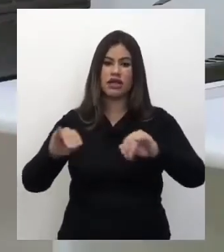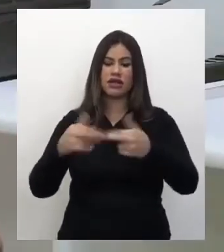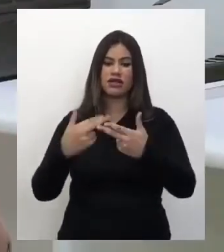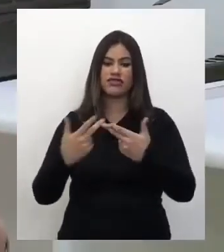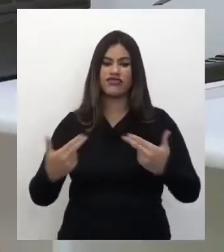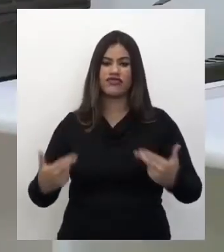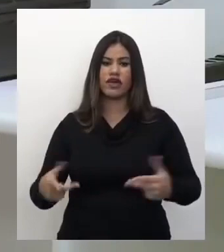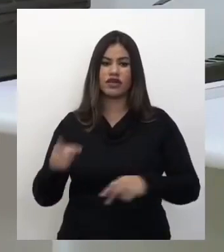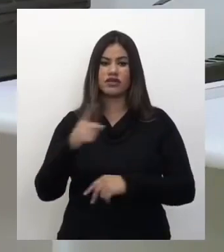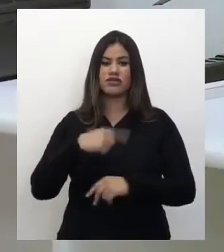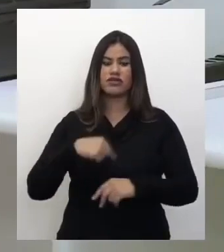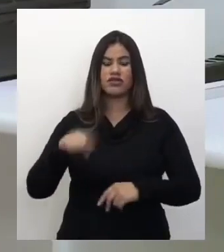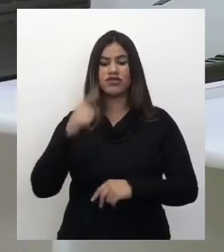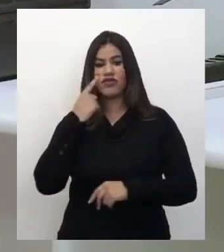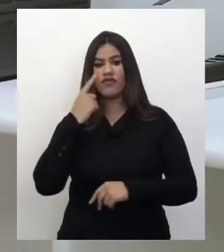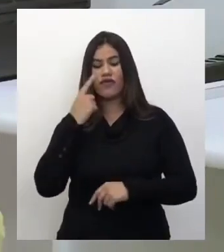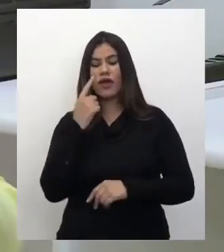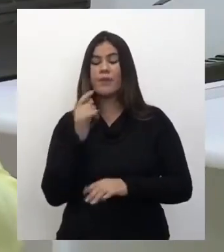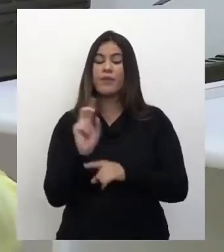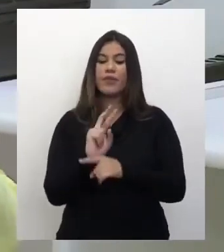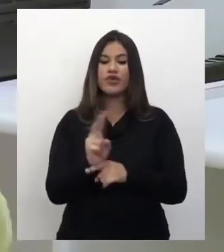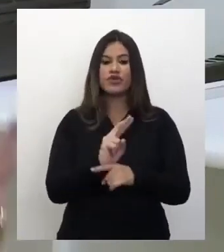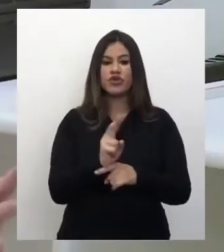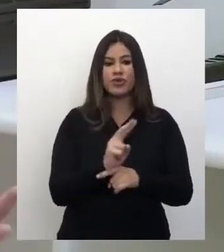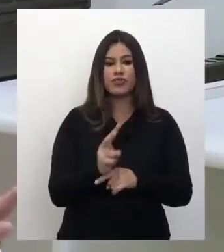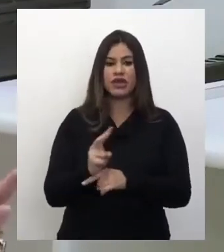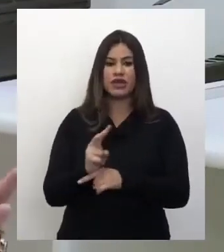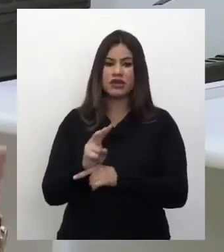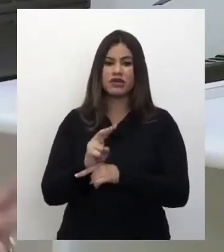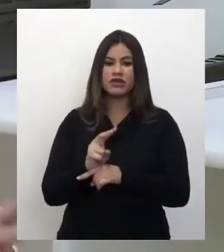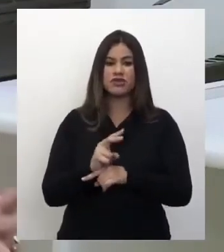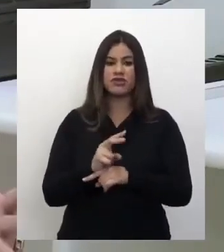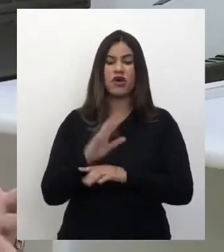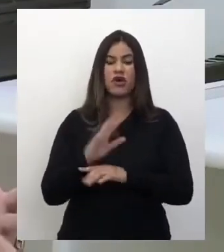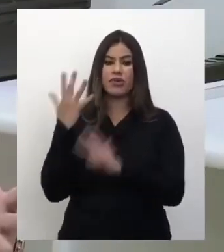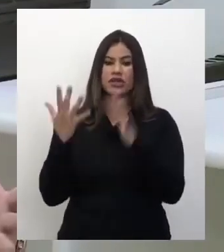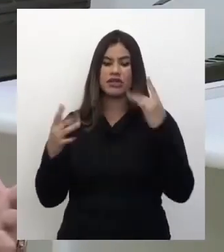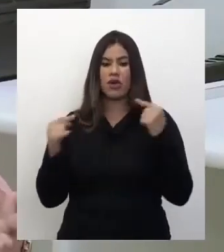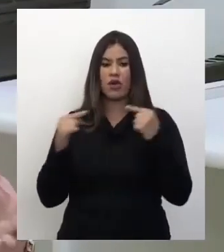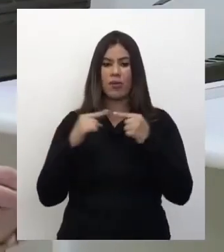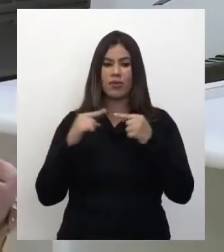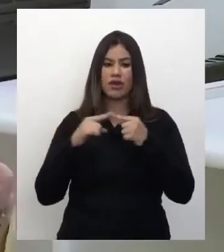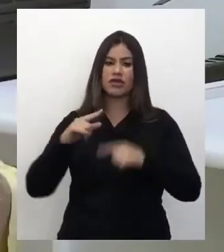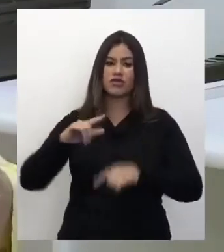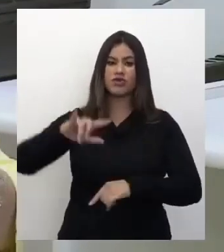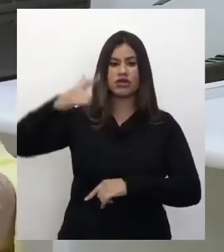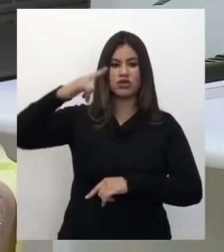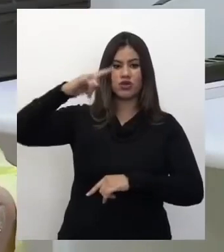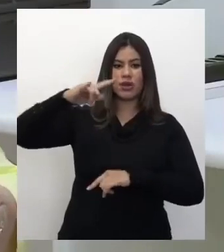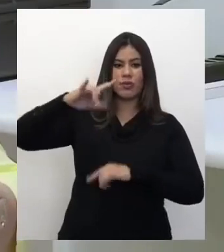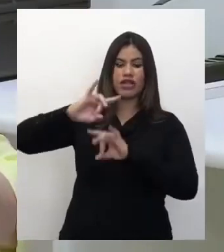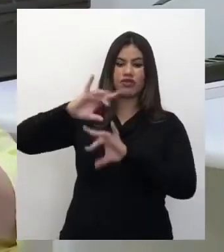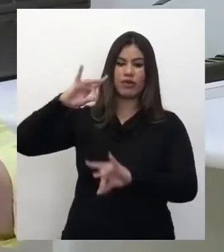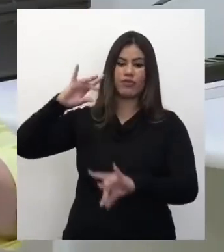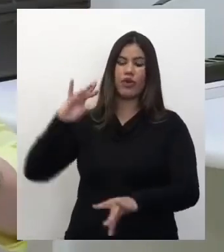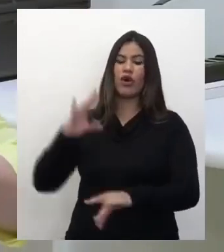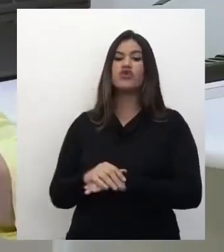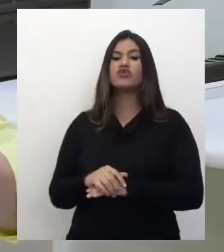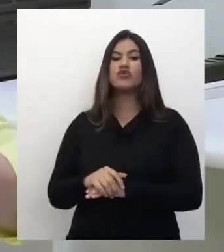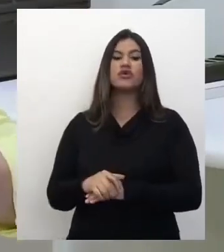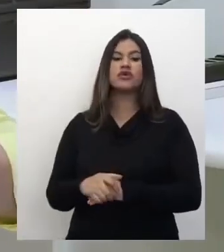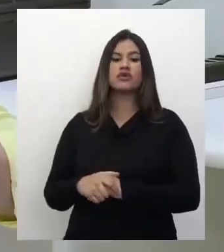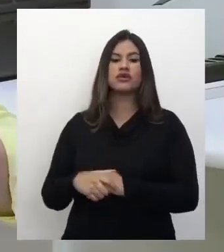o monitoramento ambiental, na verdade, está bastante relacionado com o sensoriamento remoto, devido à possibilidade de